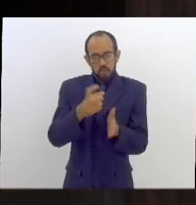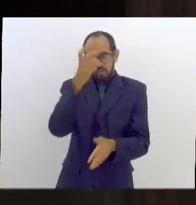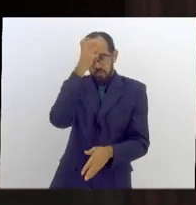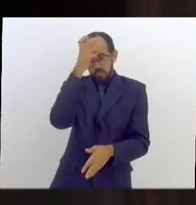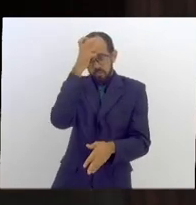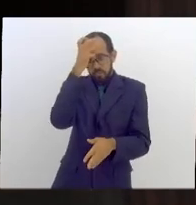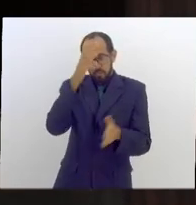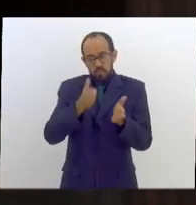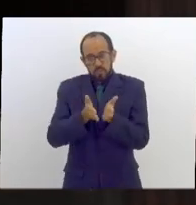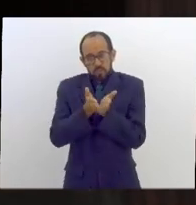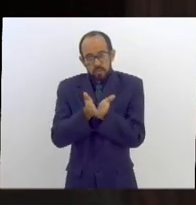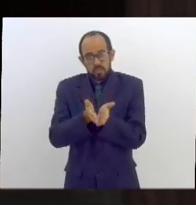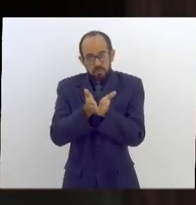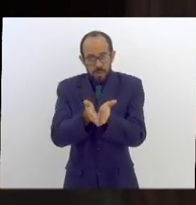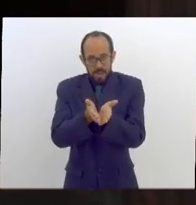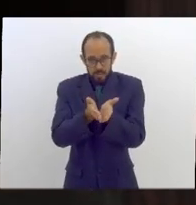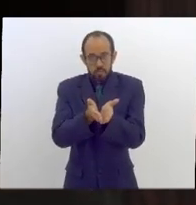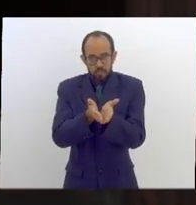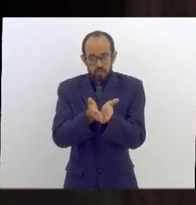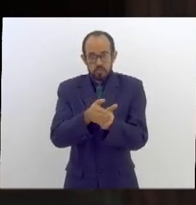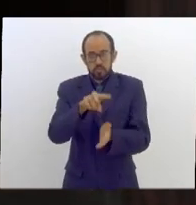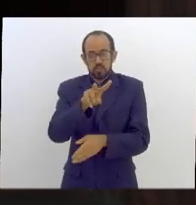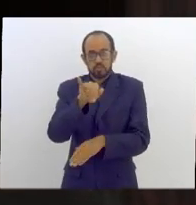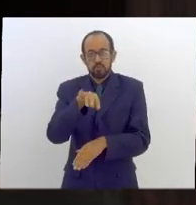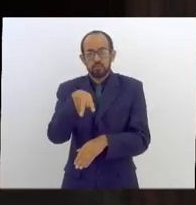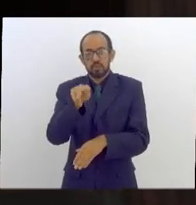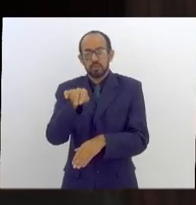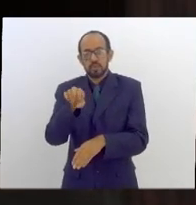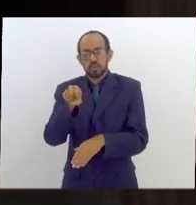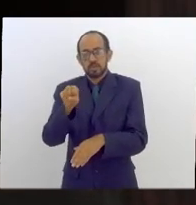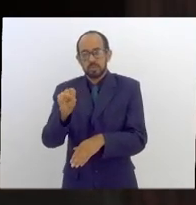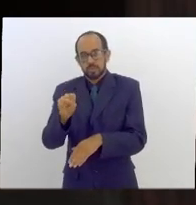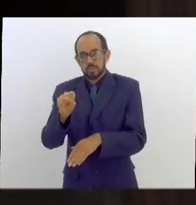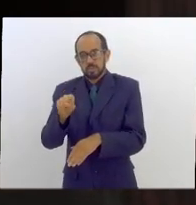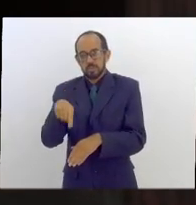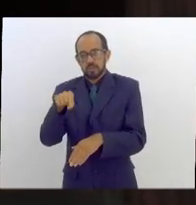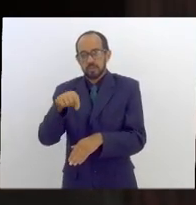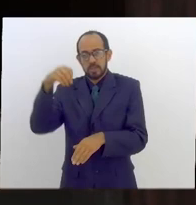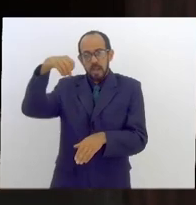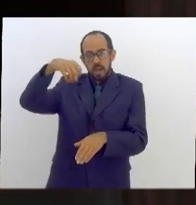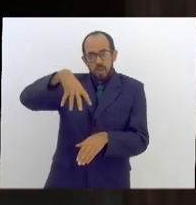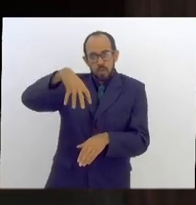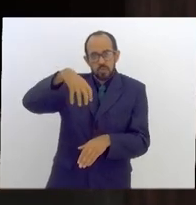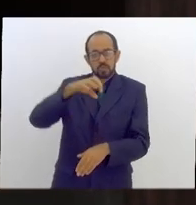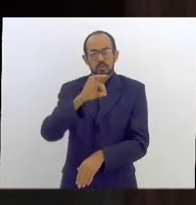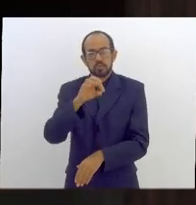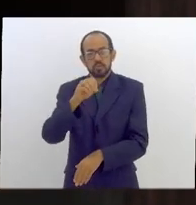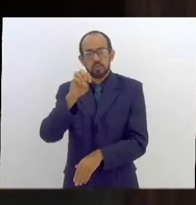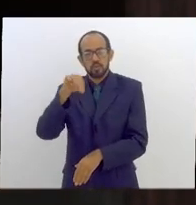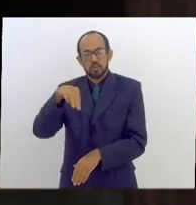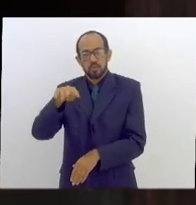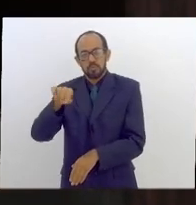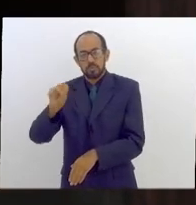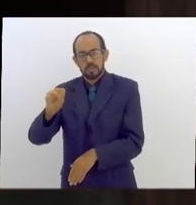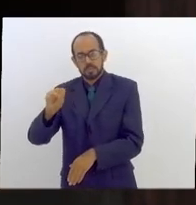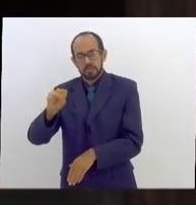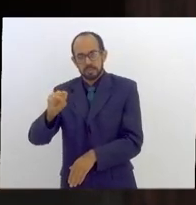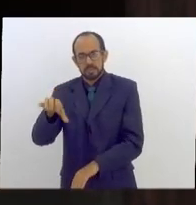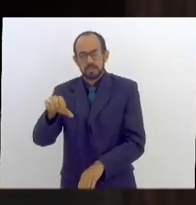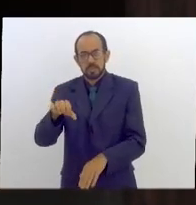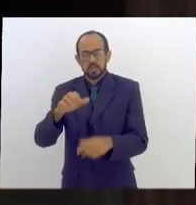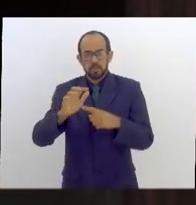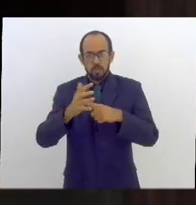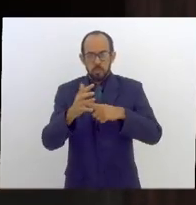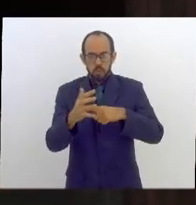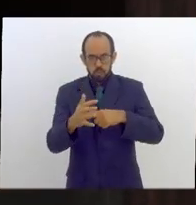fenícios ou dos vikings, da lâmpada de James Lindsay ou de Thomas Edison, da imprensa, do motor